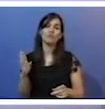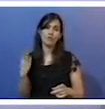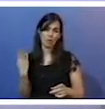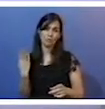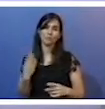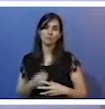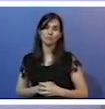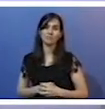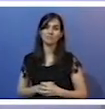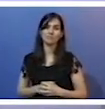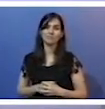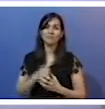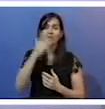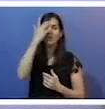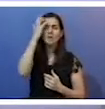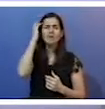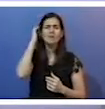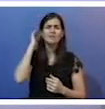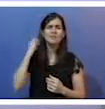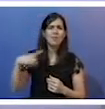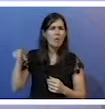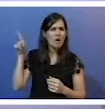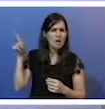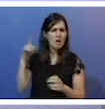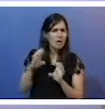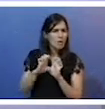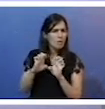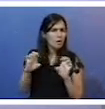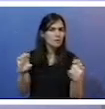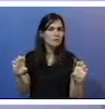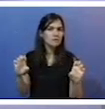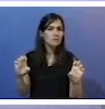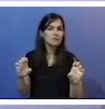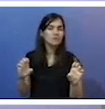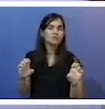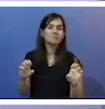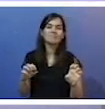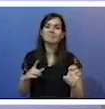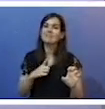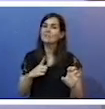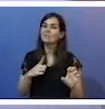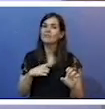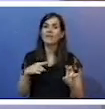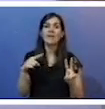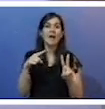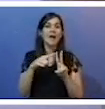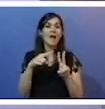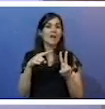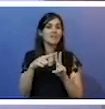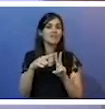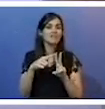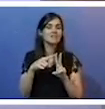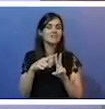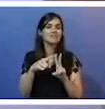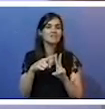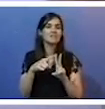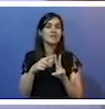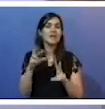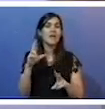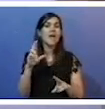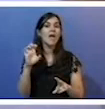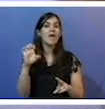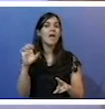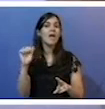falsa então essa essa equação não tem raiz real então a solução dela é